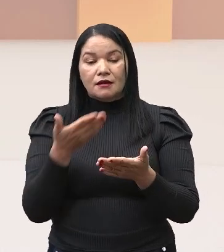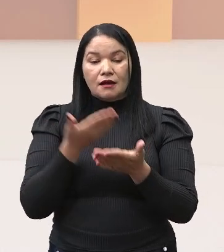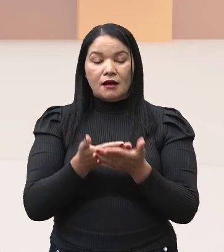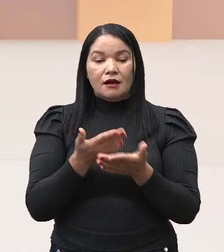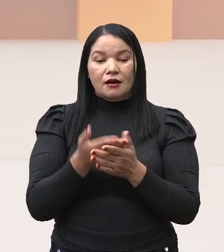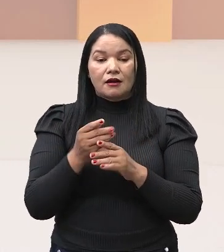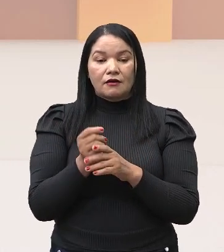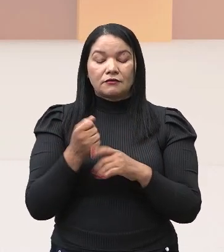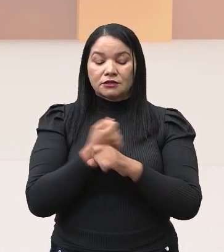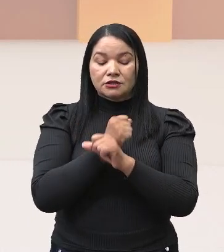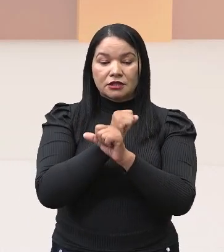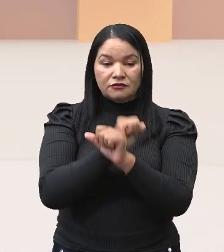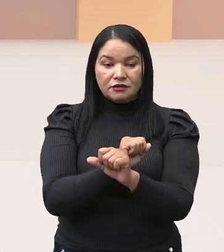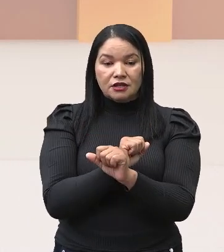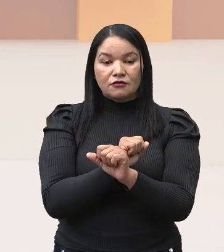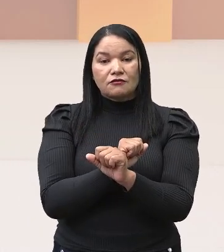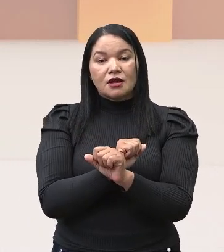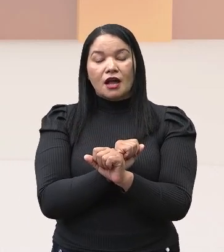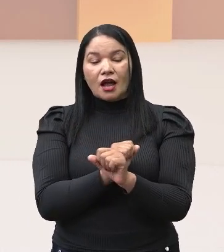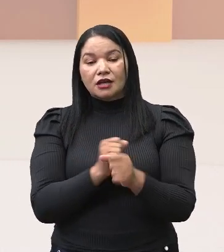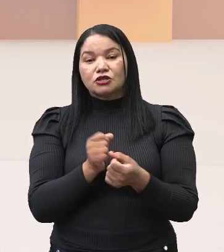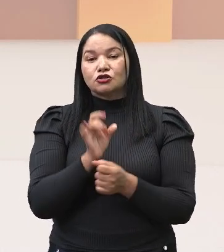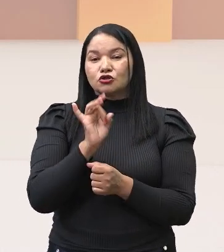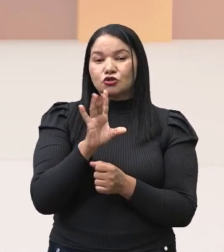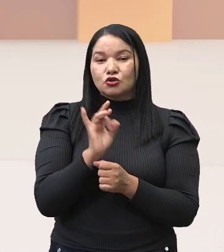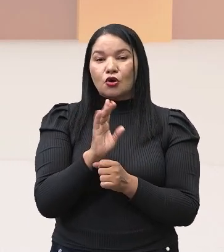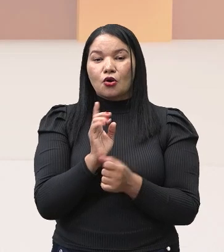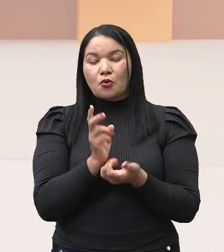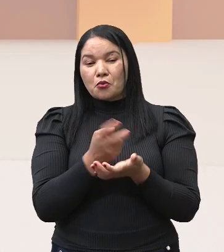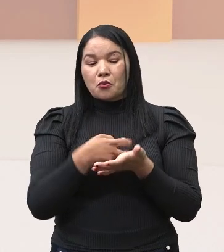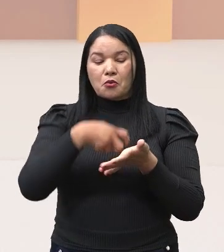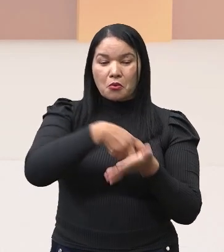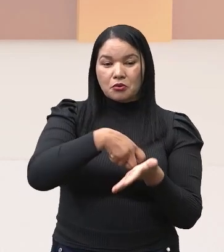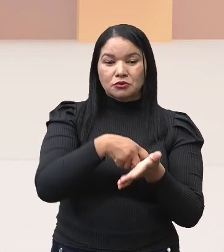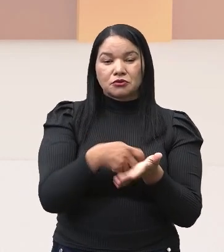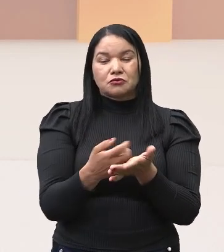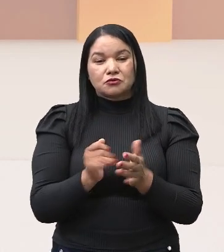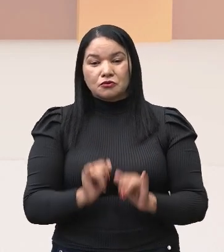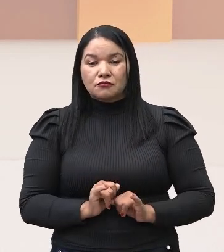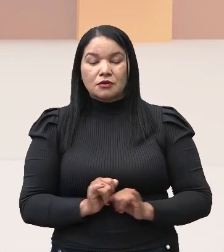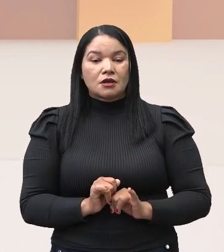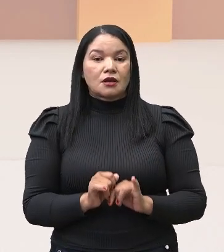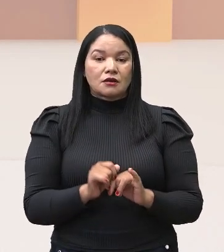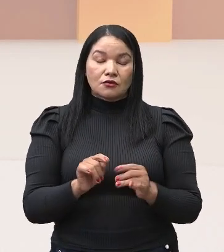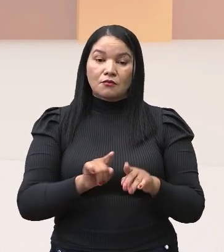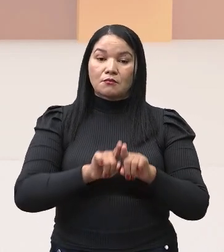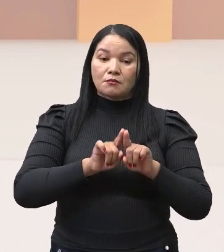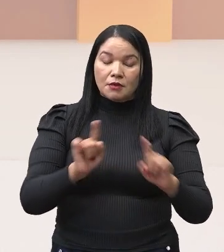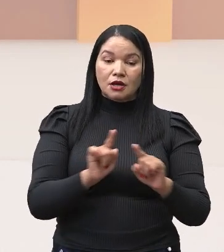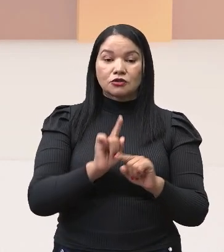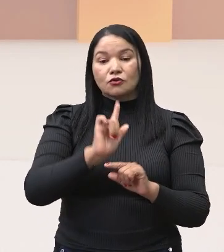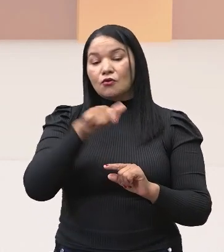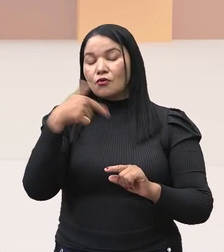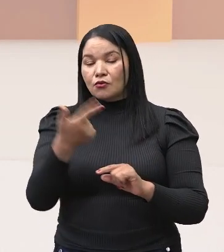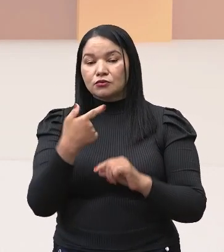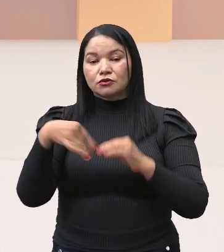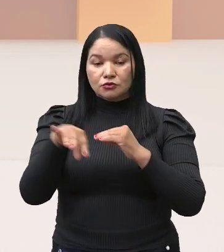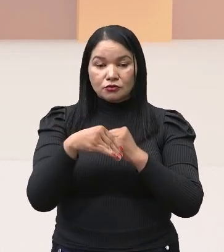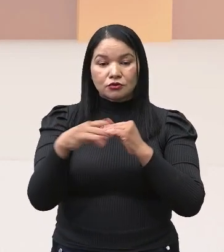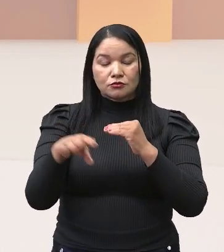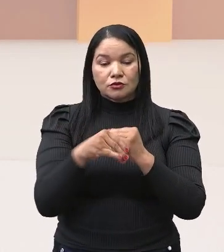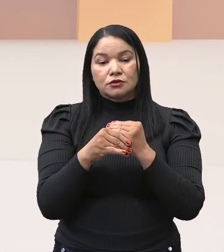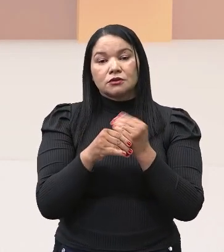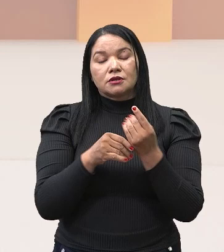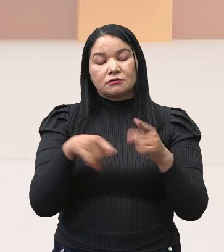não se firma só na questão da subjugação, mas houve também uma grande contribuição